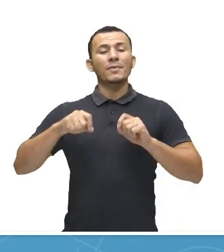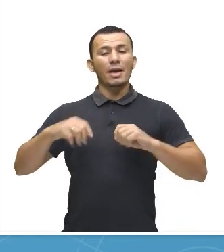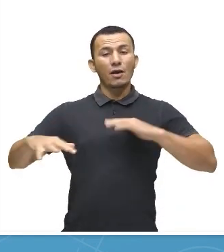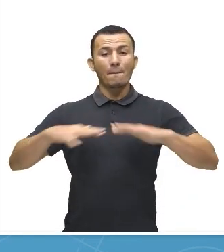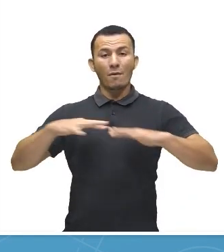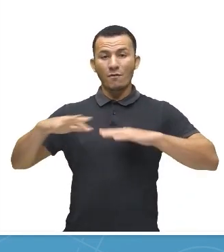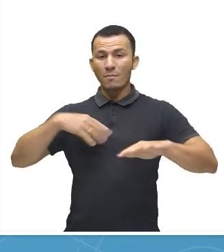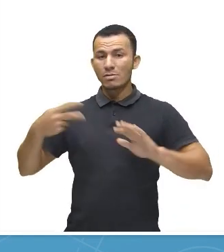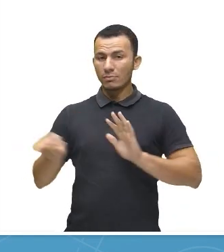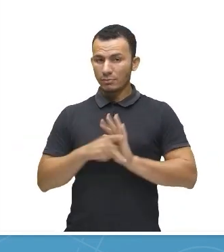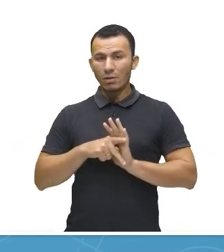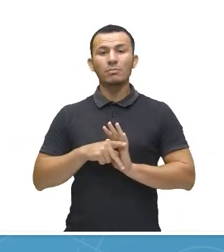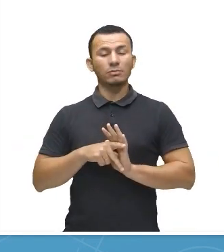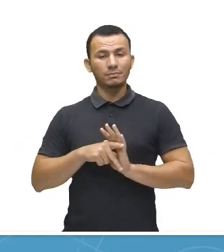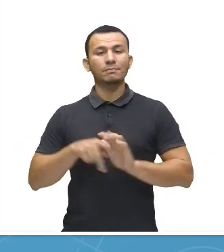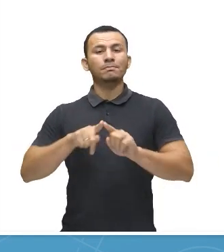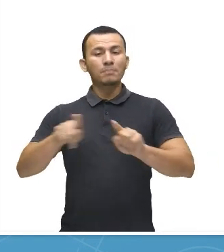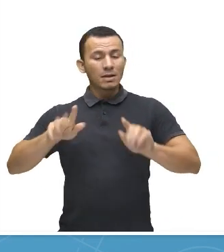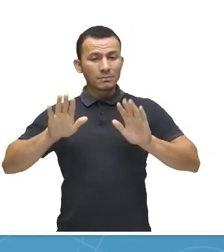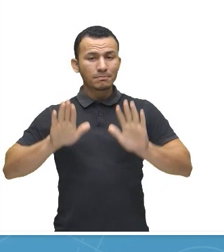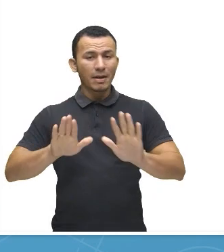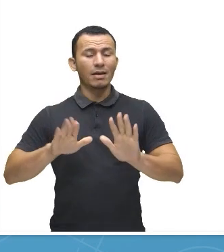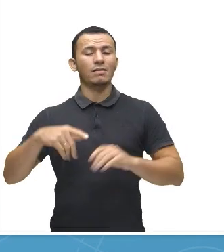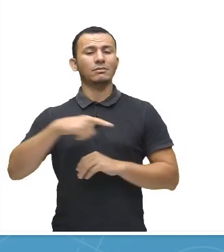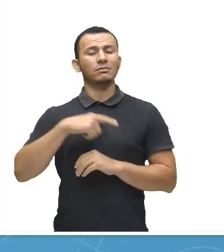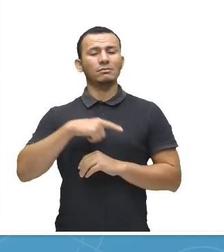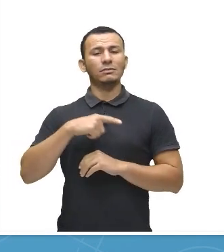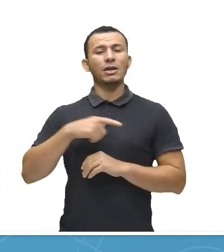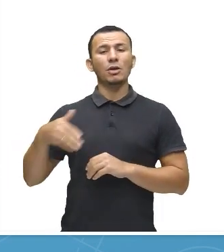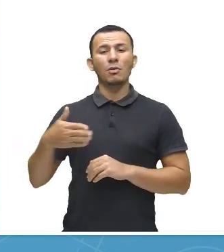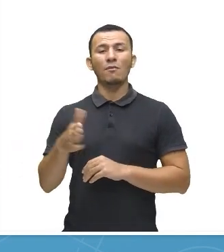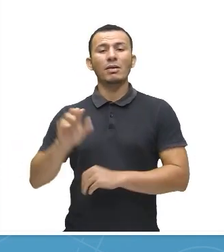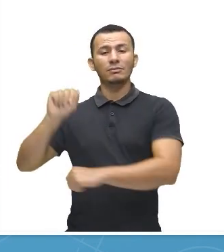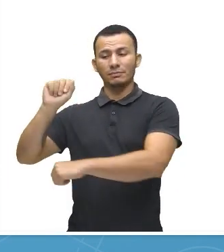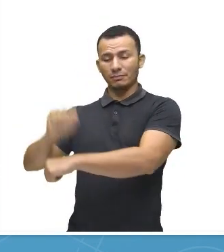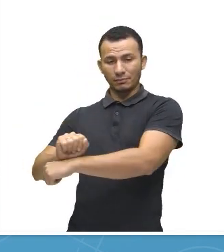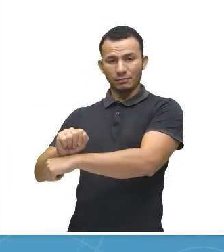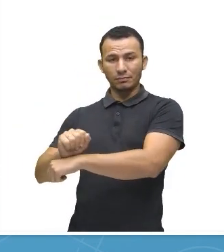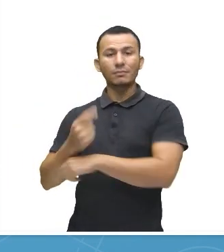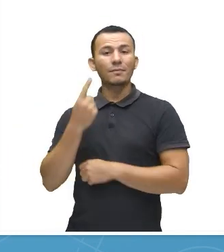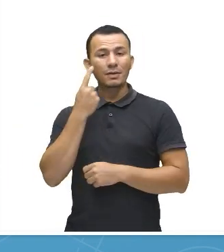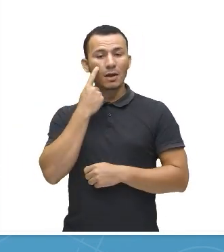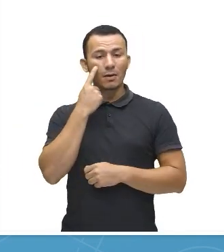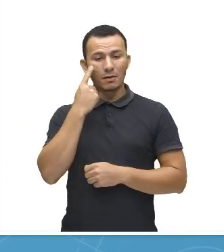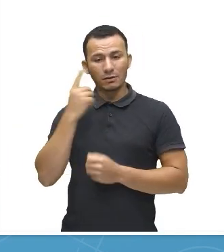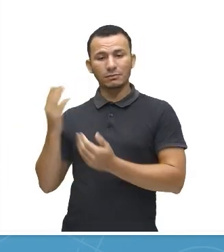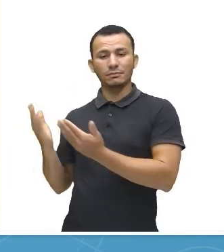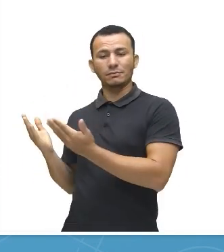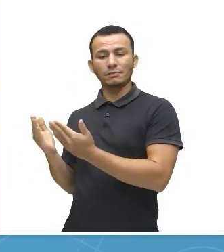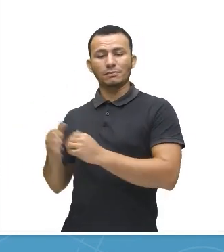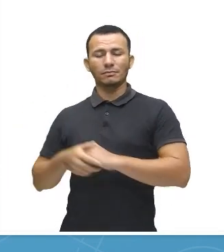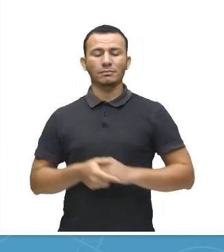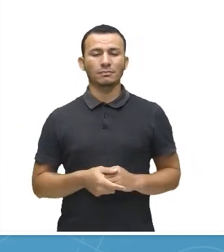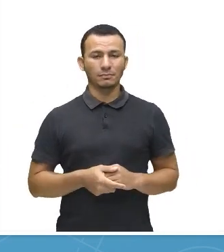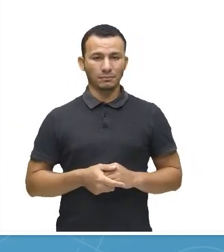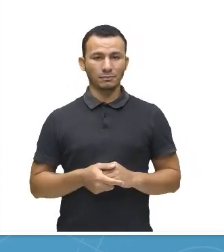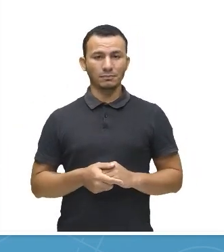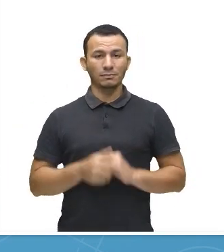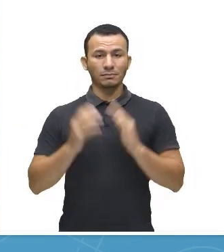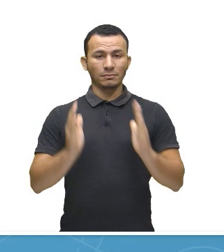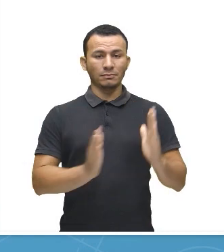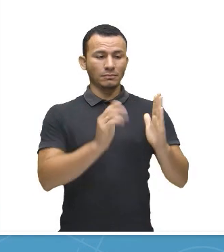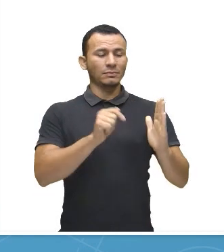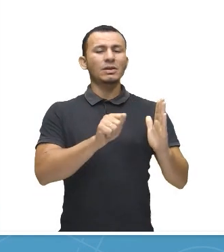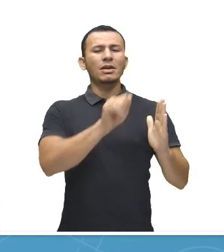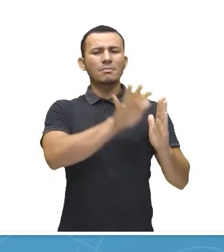movimentos próprios, mas existem os que são fixos. E aí nessa imagem a gente traz para vocês, da primeira